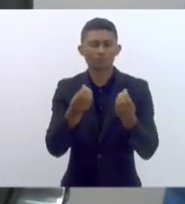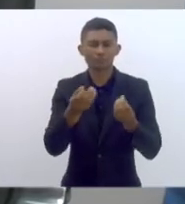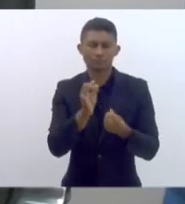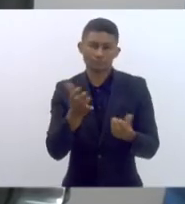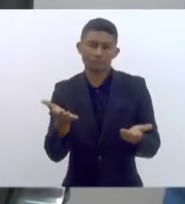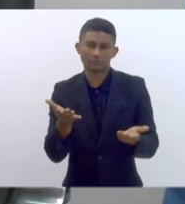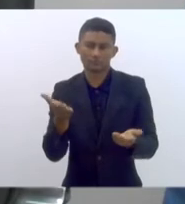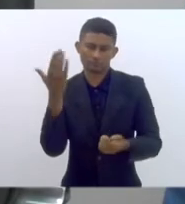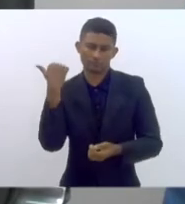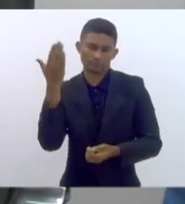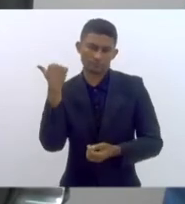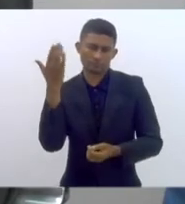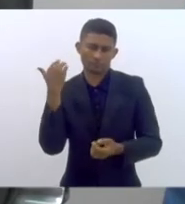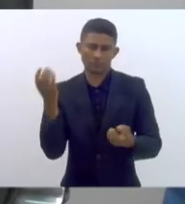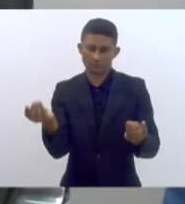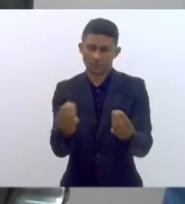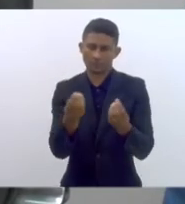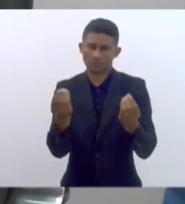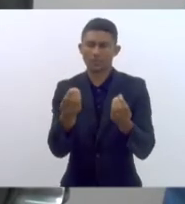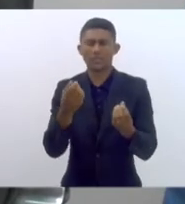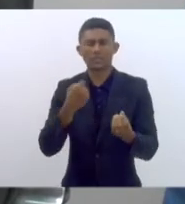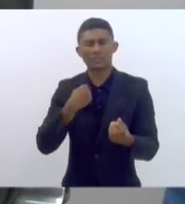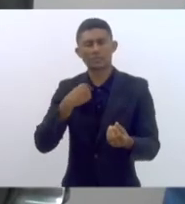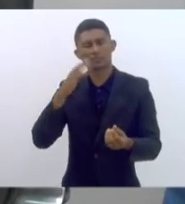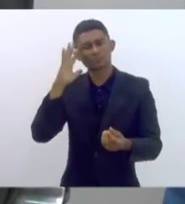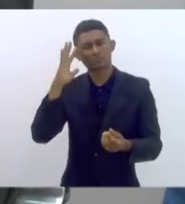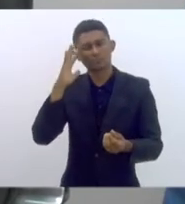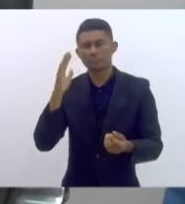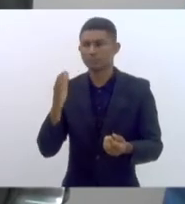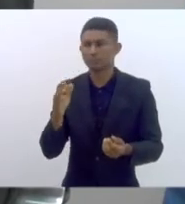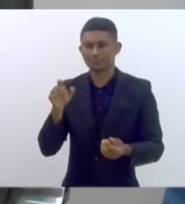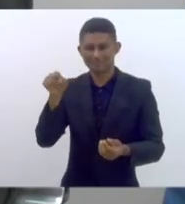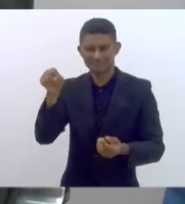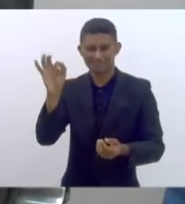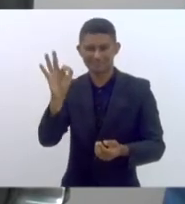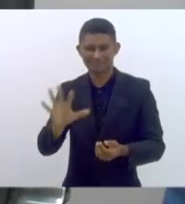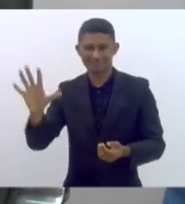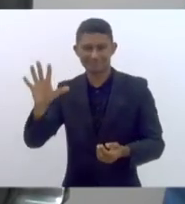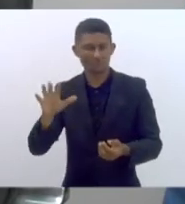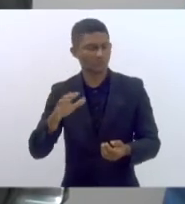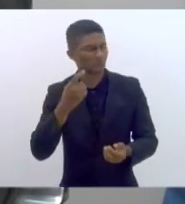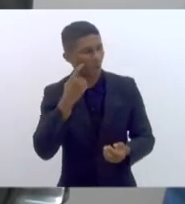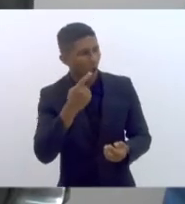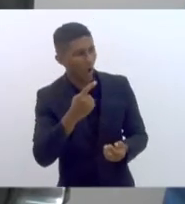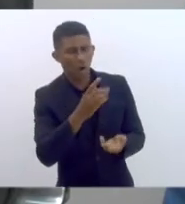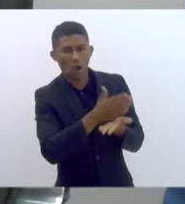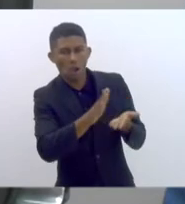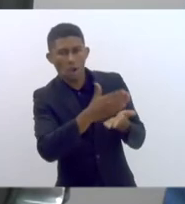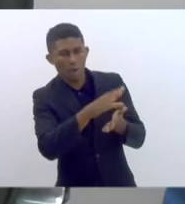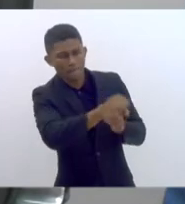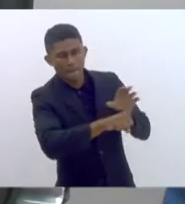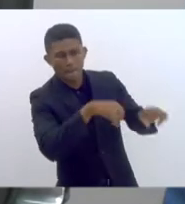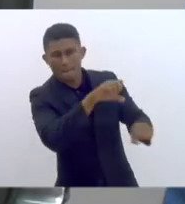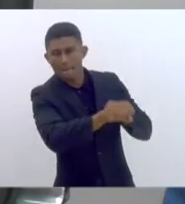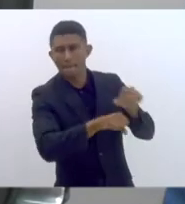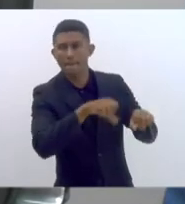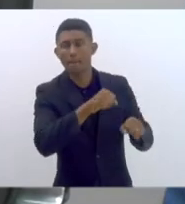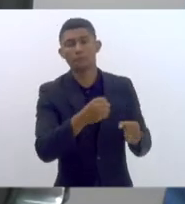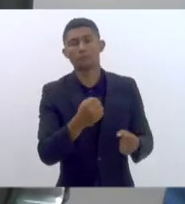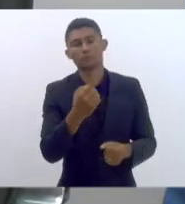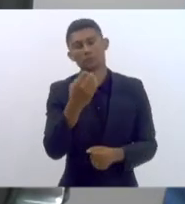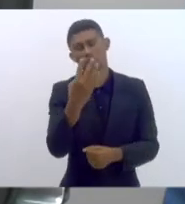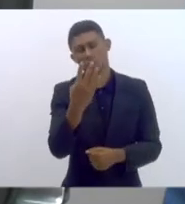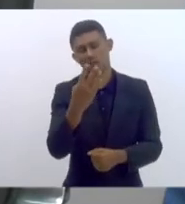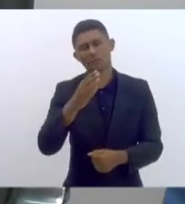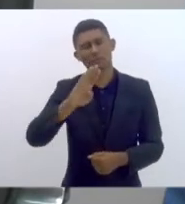sensibilidade da época, eu verifico que esses arrestos que aconteceram, perto dos 4